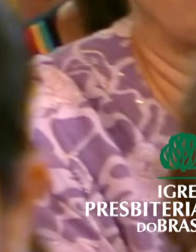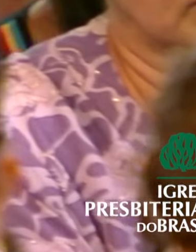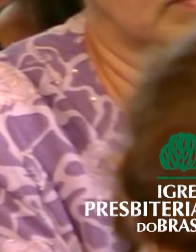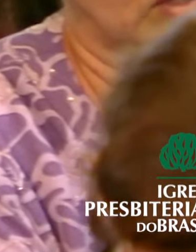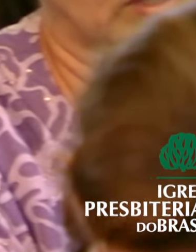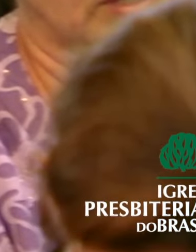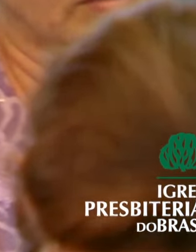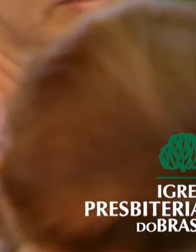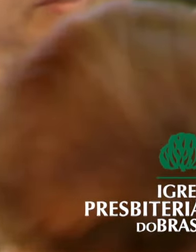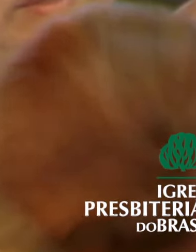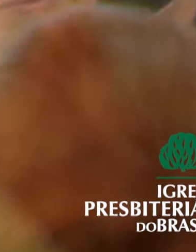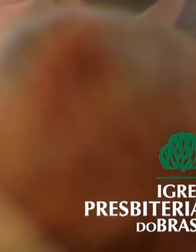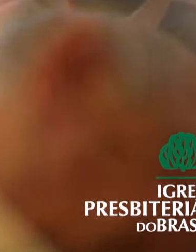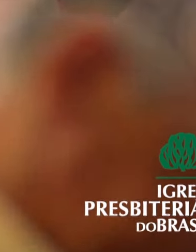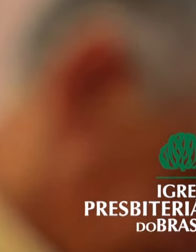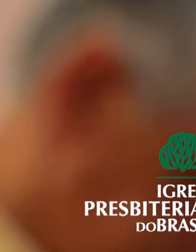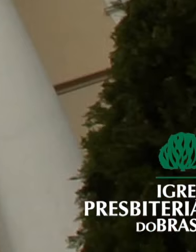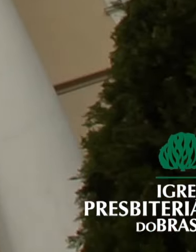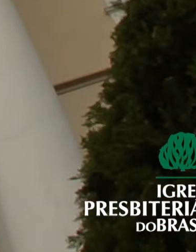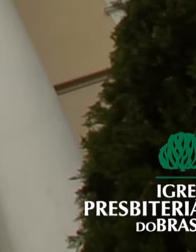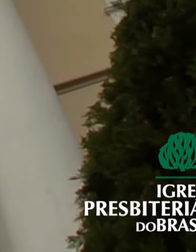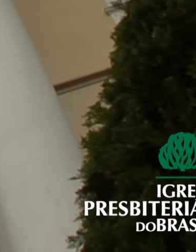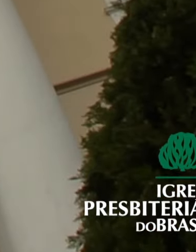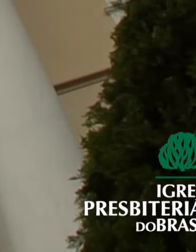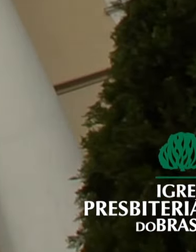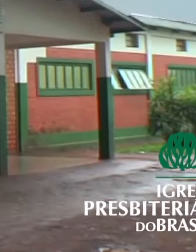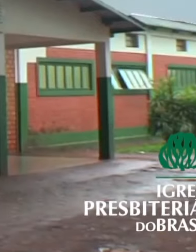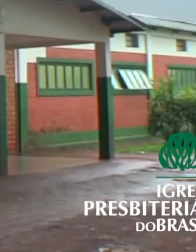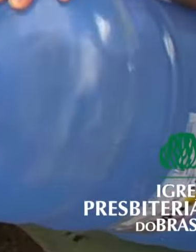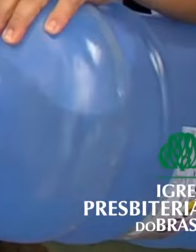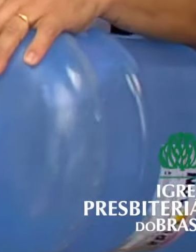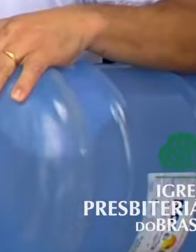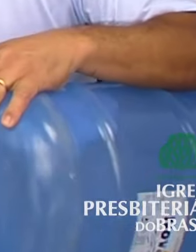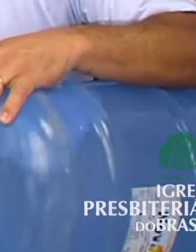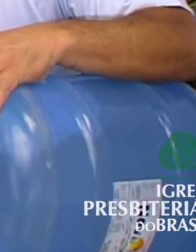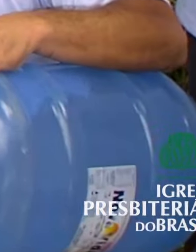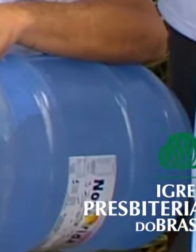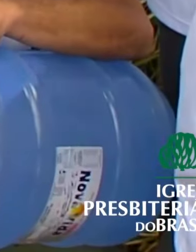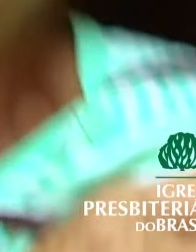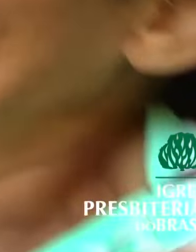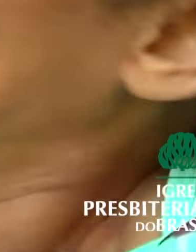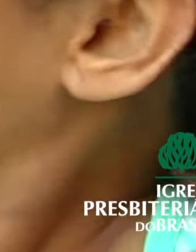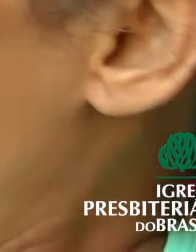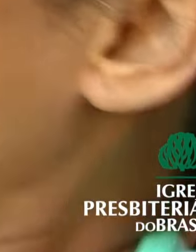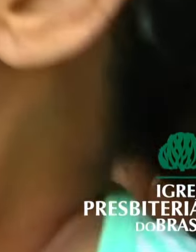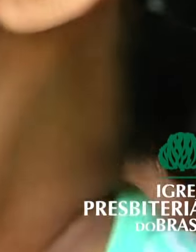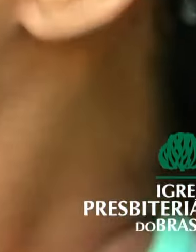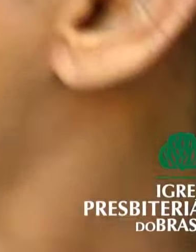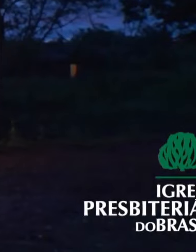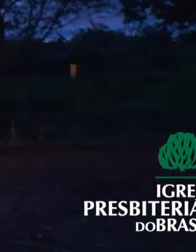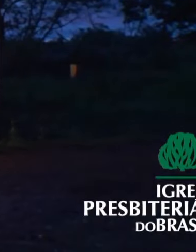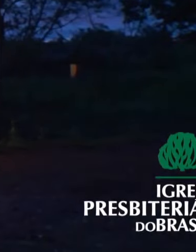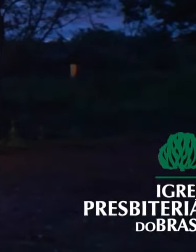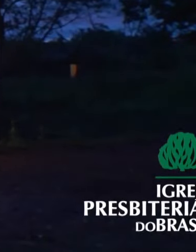e no mundo. A Igreja Presbiteriana em cada cidade, com suas escolas, hospitais, projetos sociais e